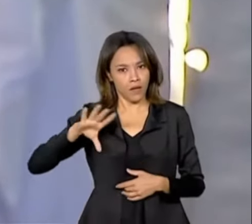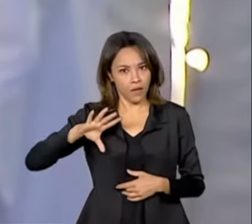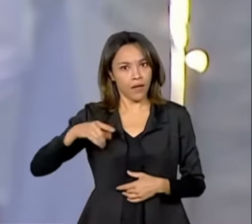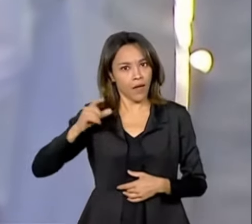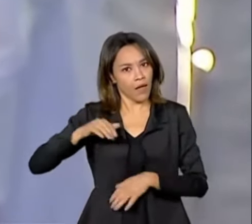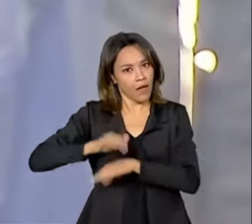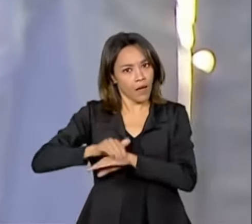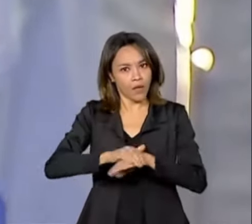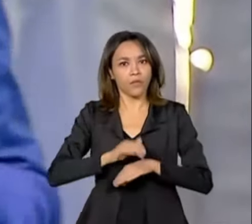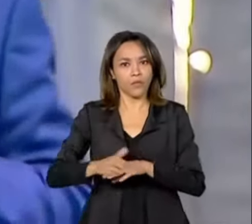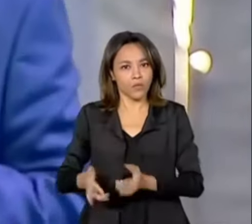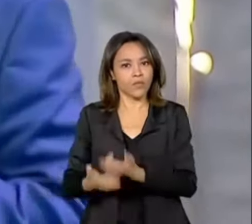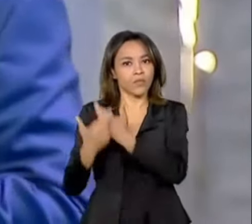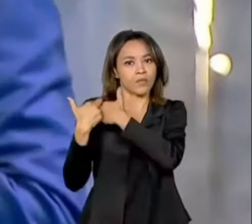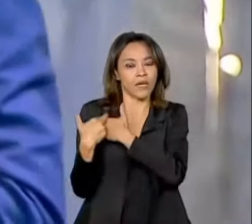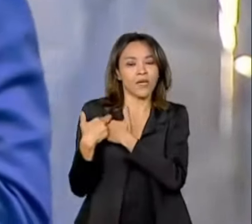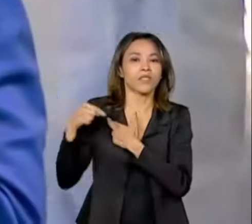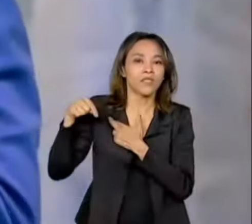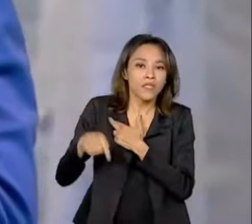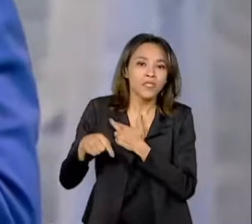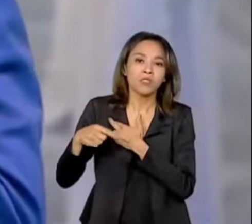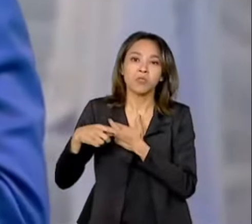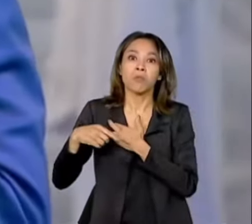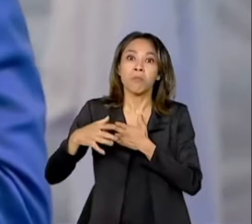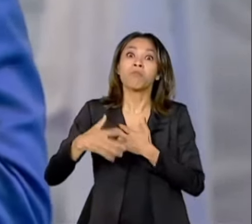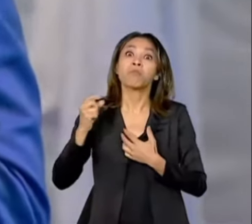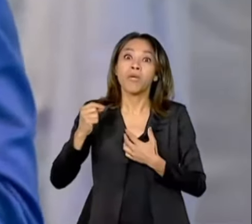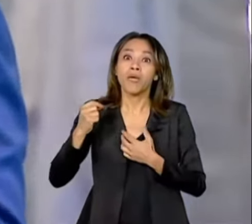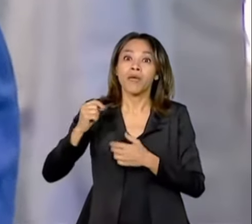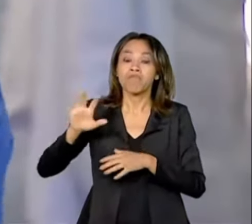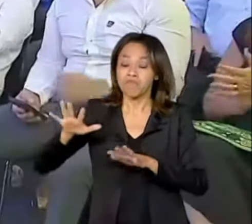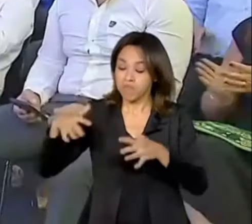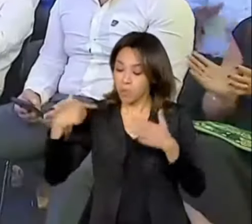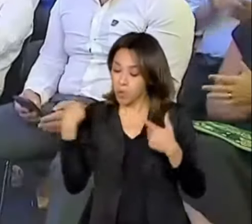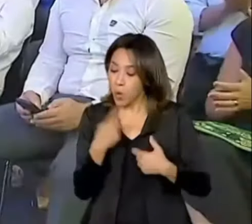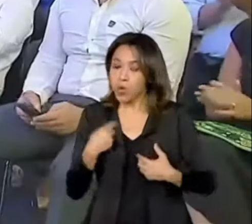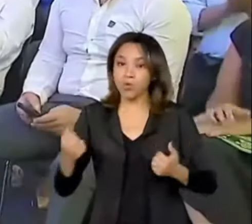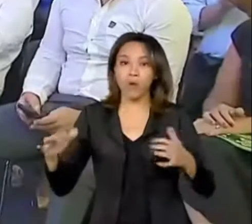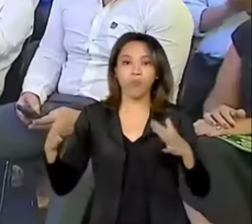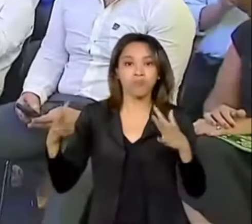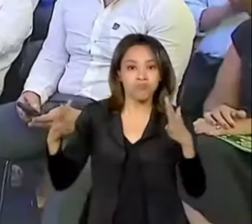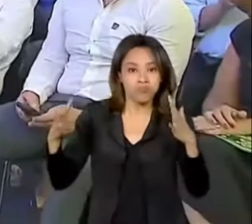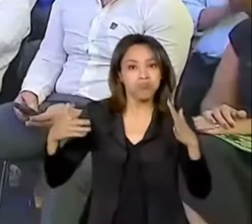responsabilidade e é um ato que merece os nossos aplausos. Mas lembre,